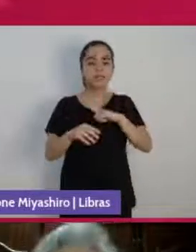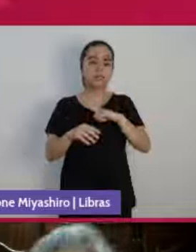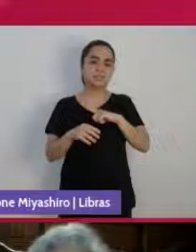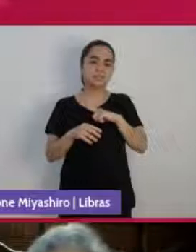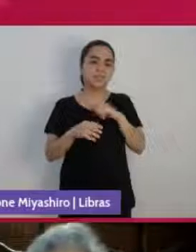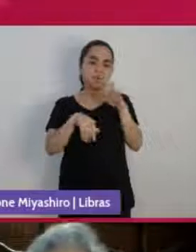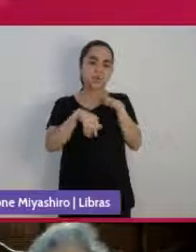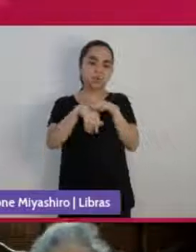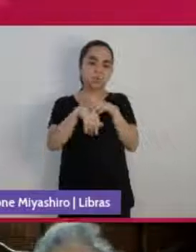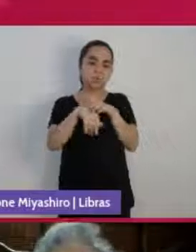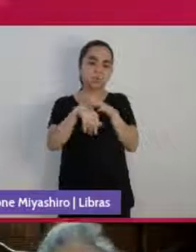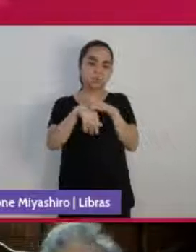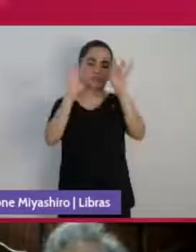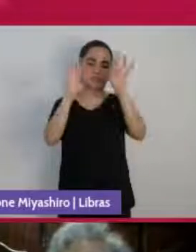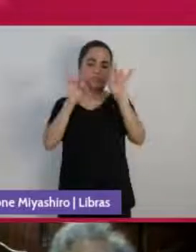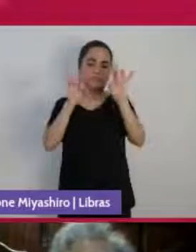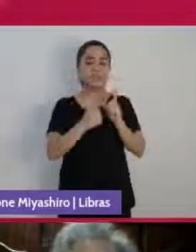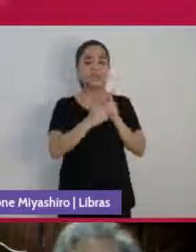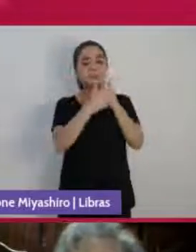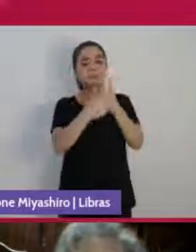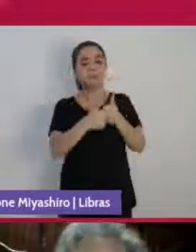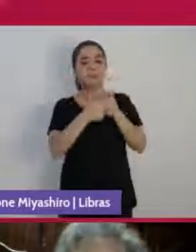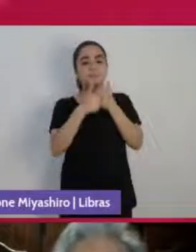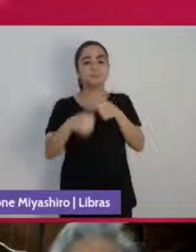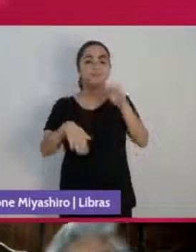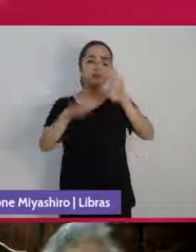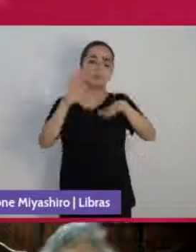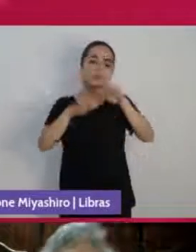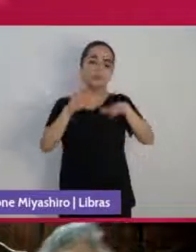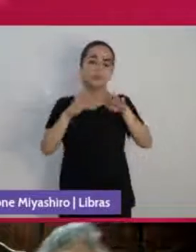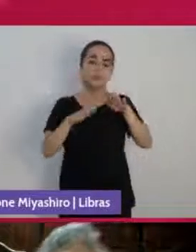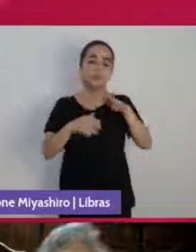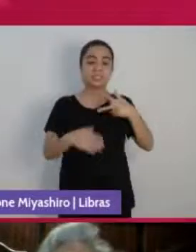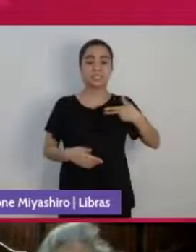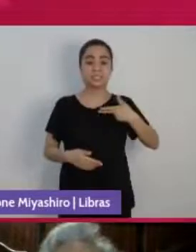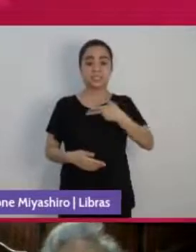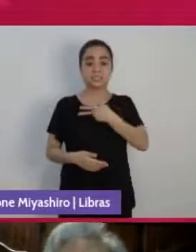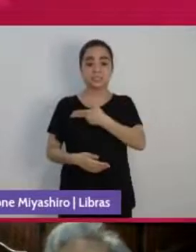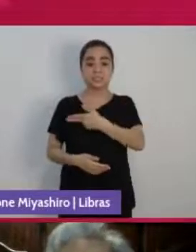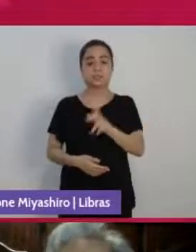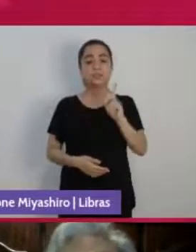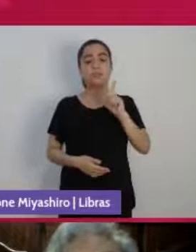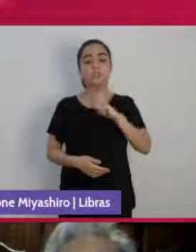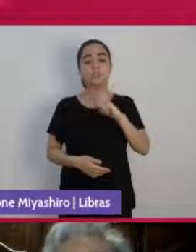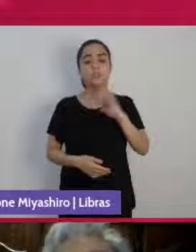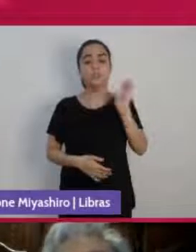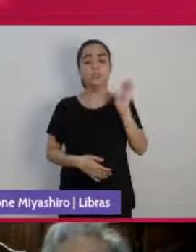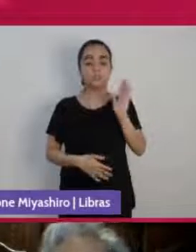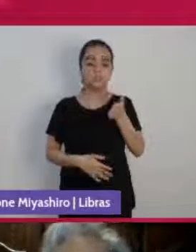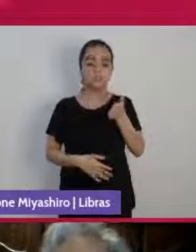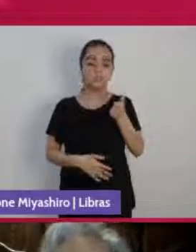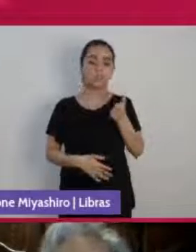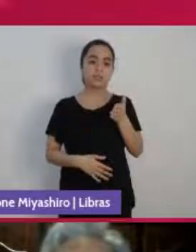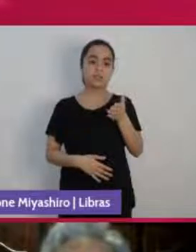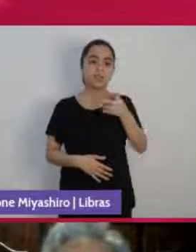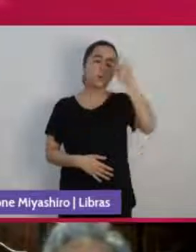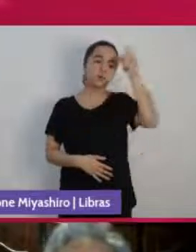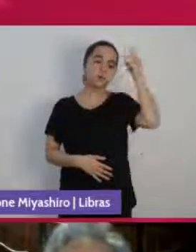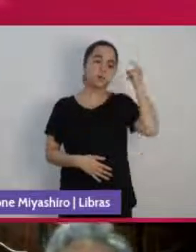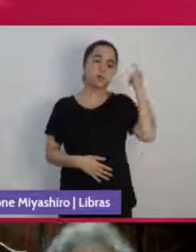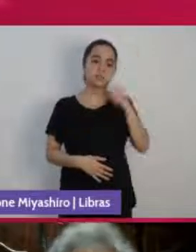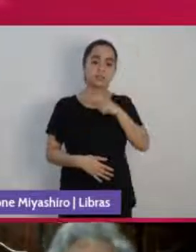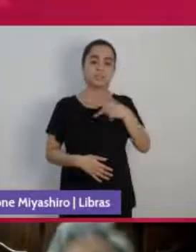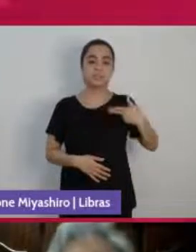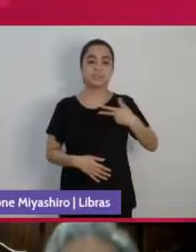fazendo acompanhamento, às vezes é uma paciente que já fez cirurgia, ou que ela já teve alguma coisa no exame